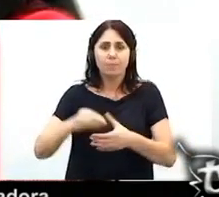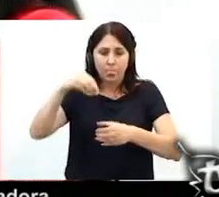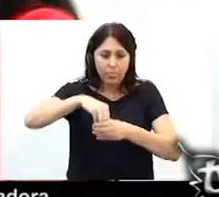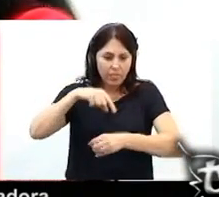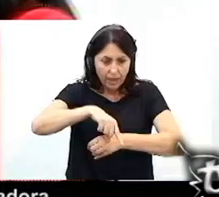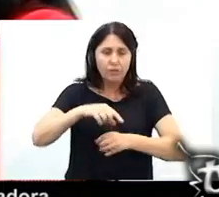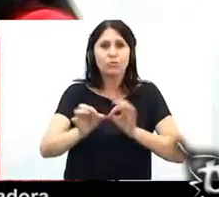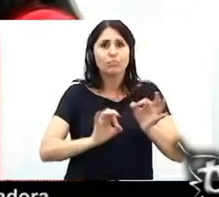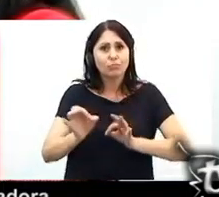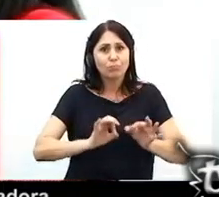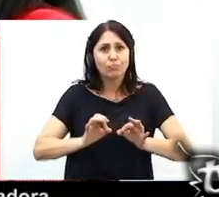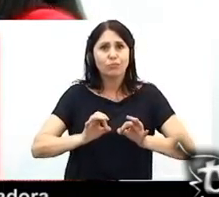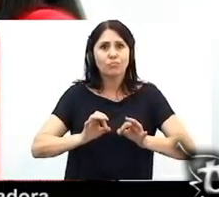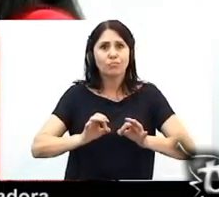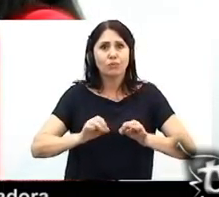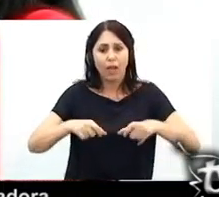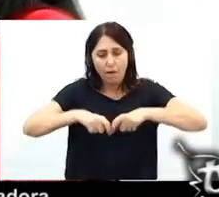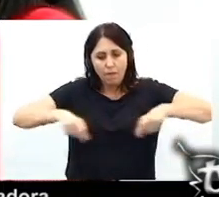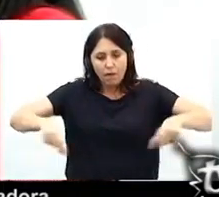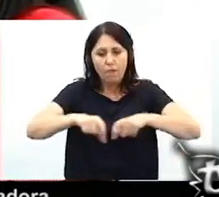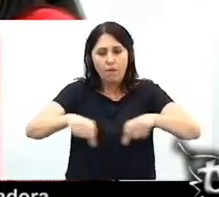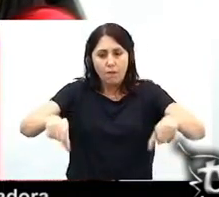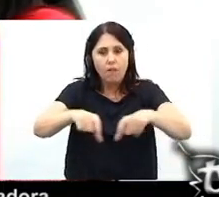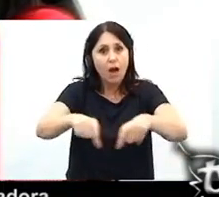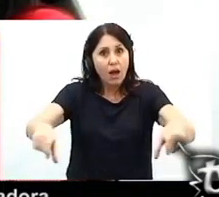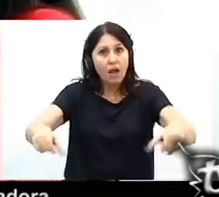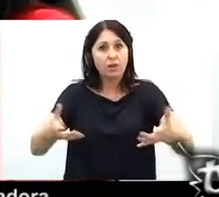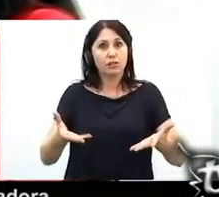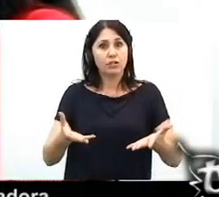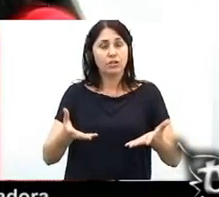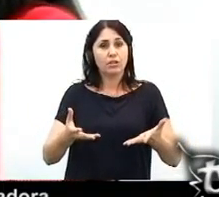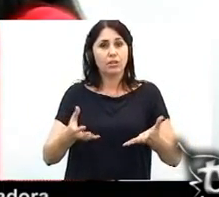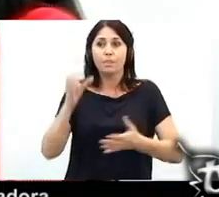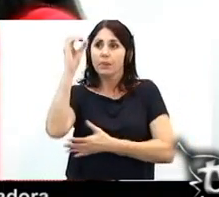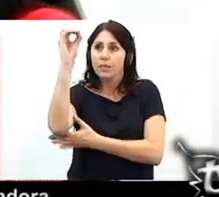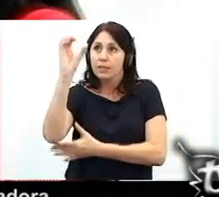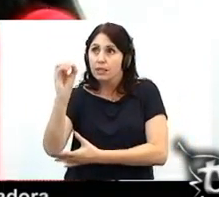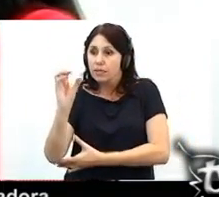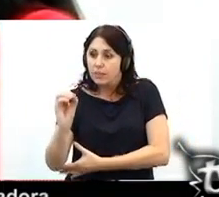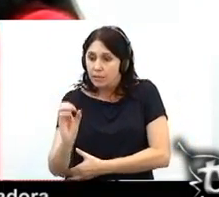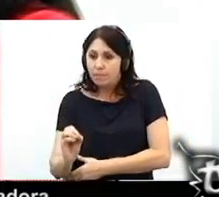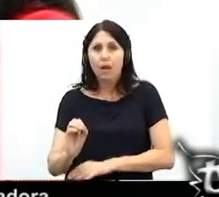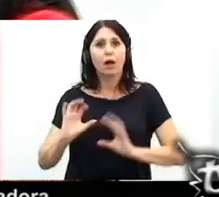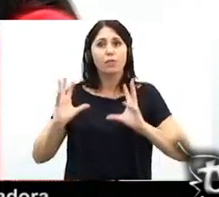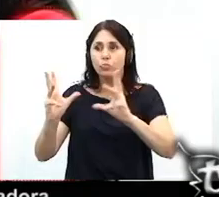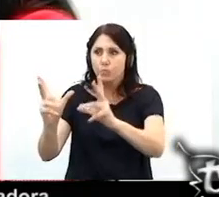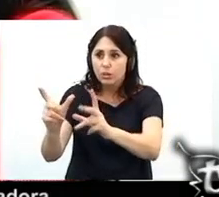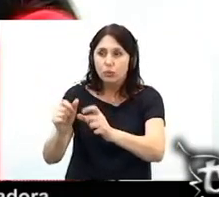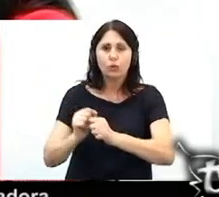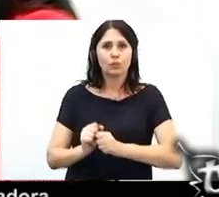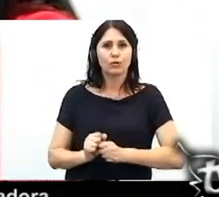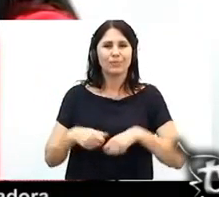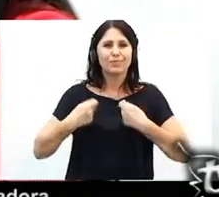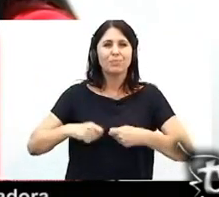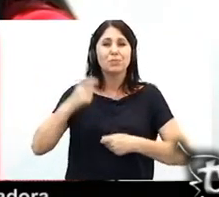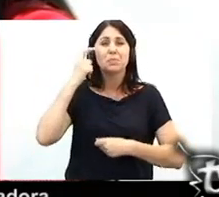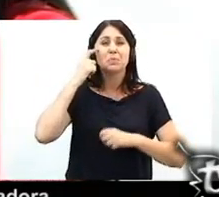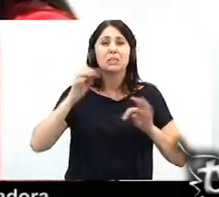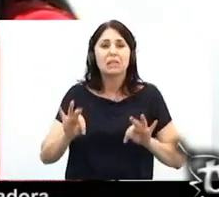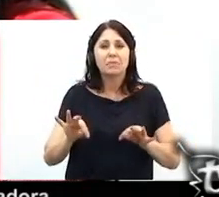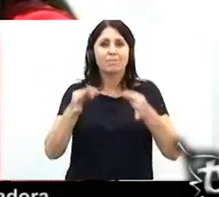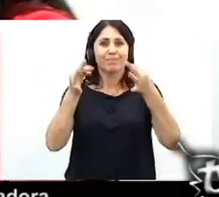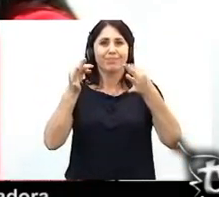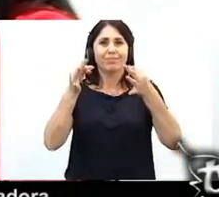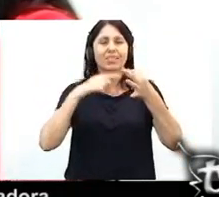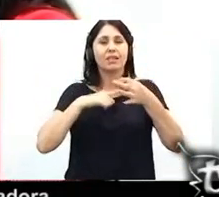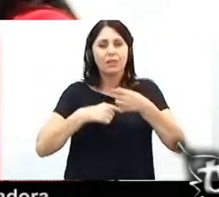bem planejada, muito bem pensada. Então, hoje nós não podemos aceitar um projeto de engenharia que não contemple a